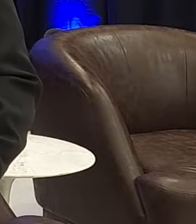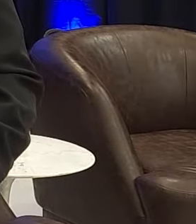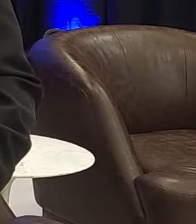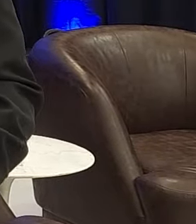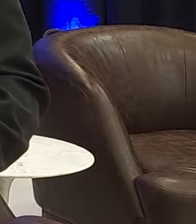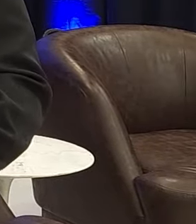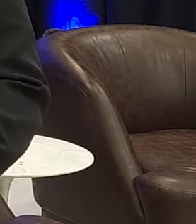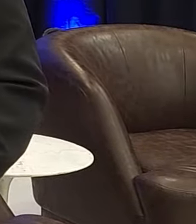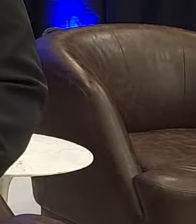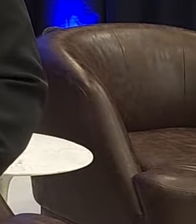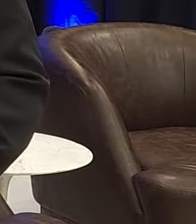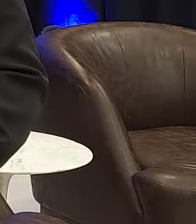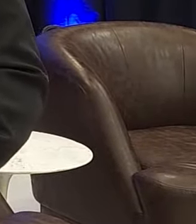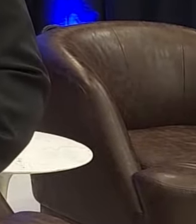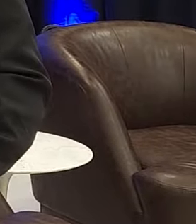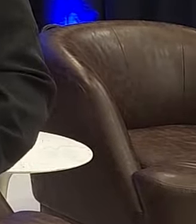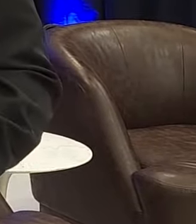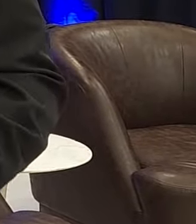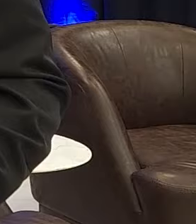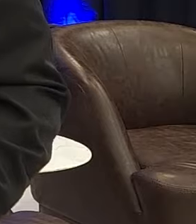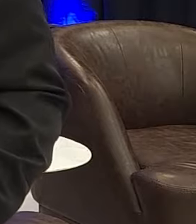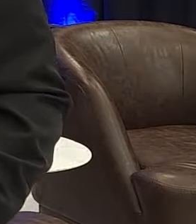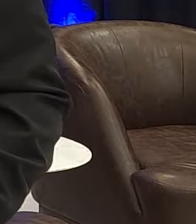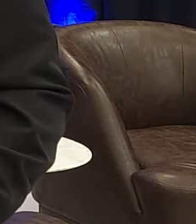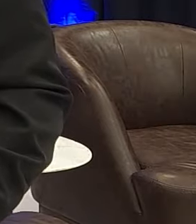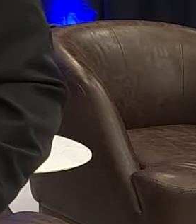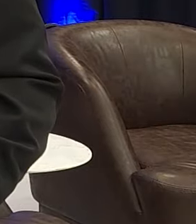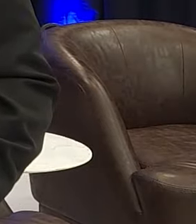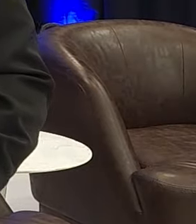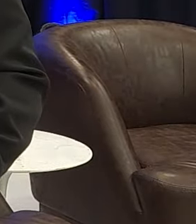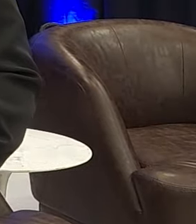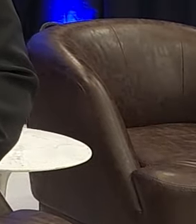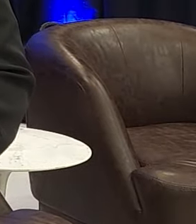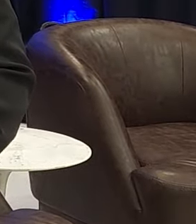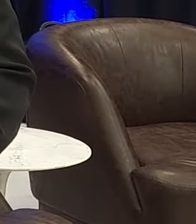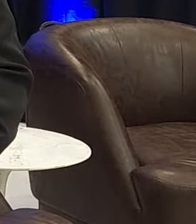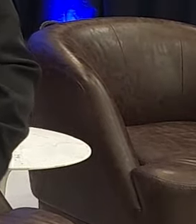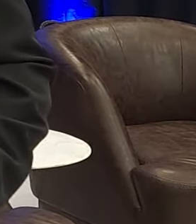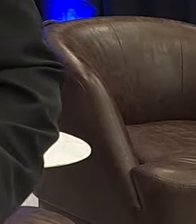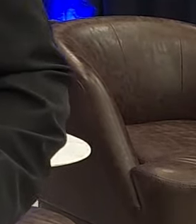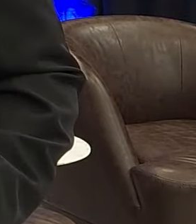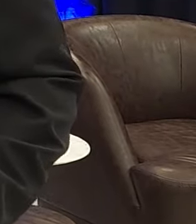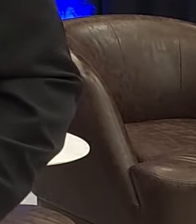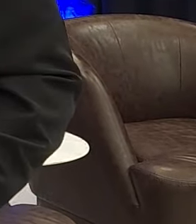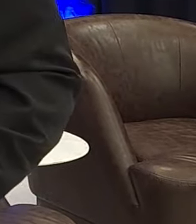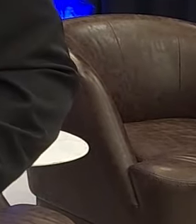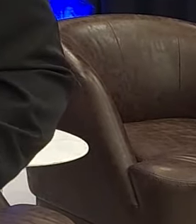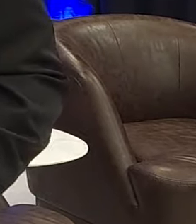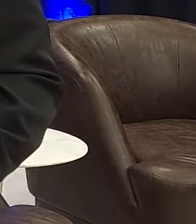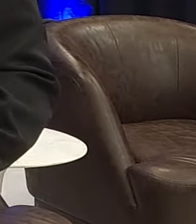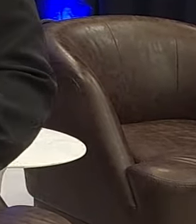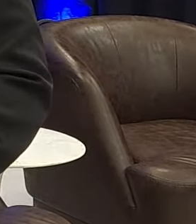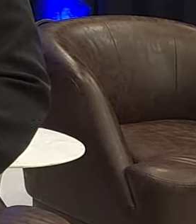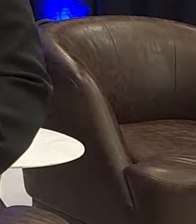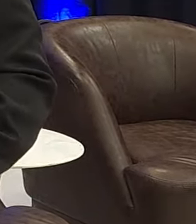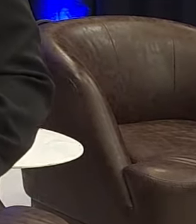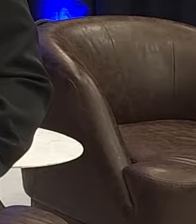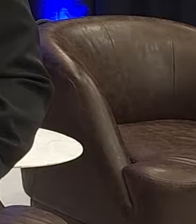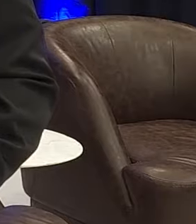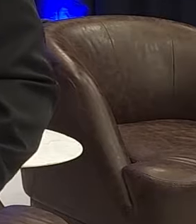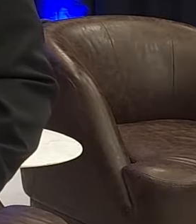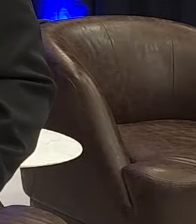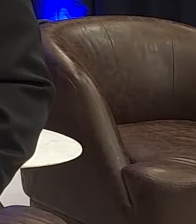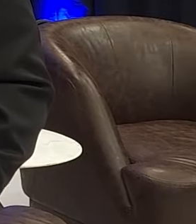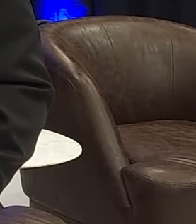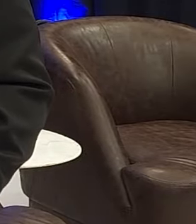agosto, excepcionalmente, vai ser um pouco diferente por um motivo especial. Nós vamos mostrar os principais momentos e